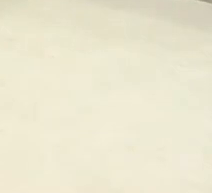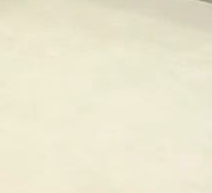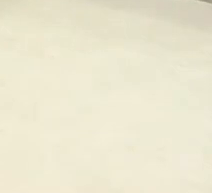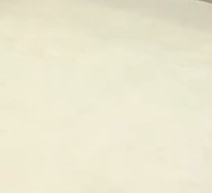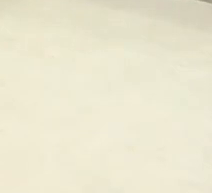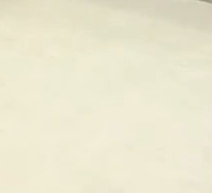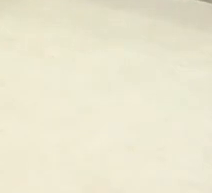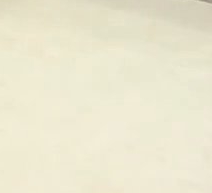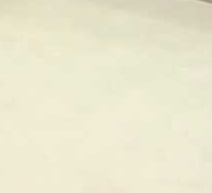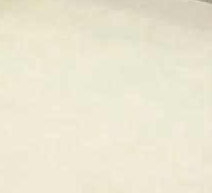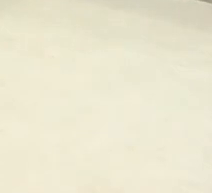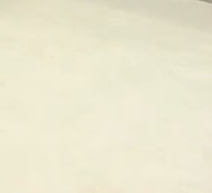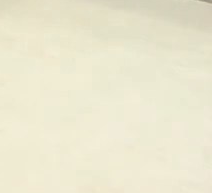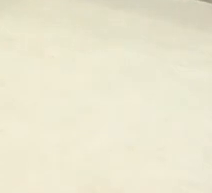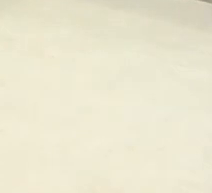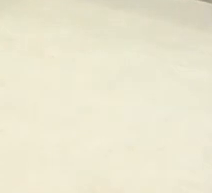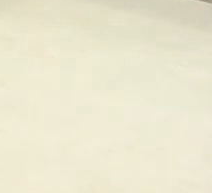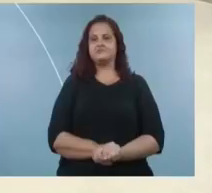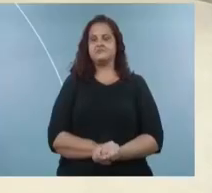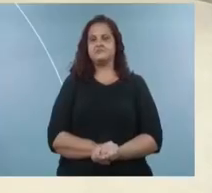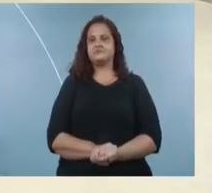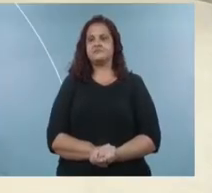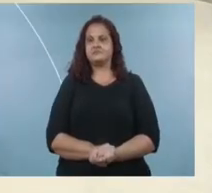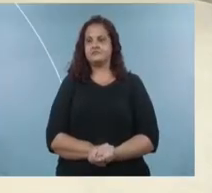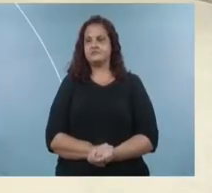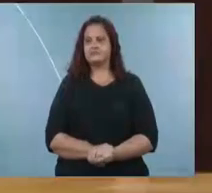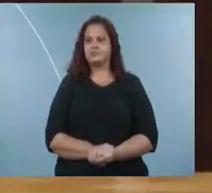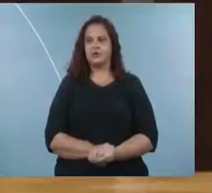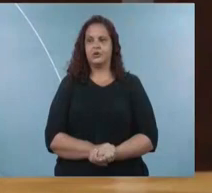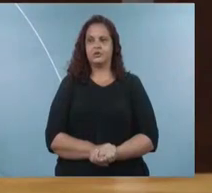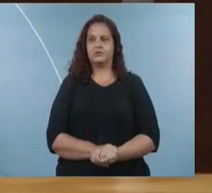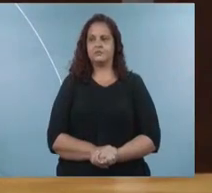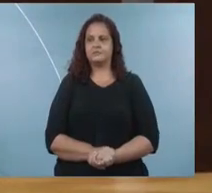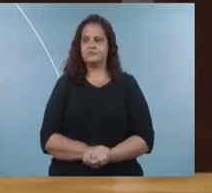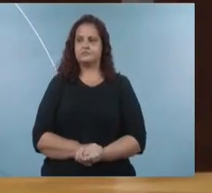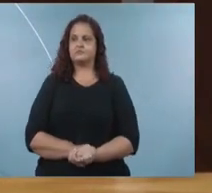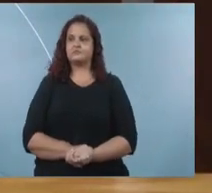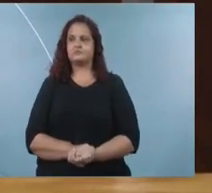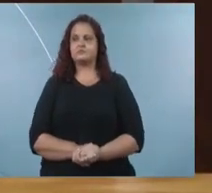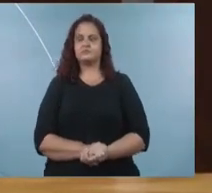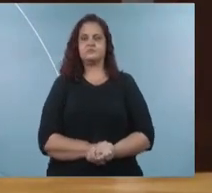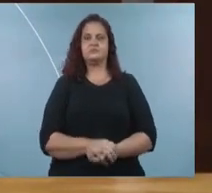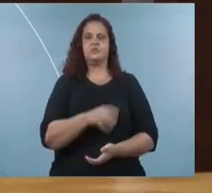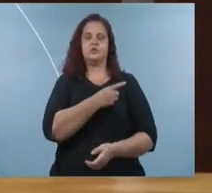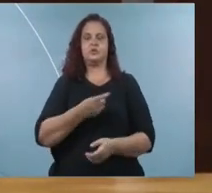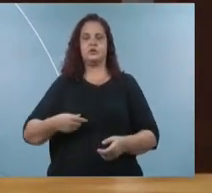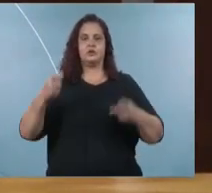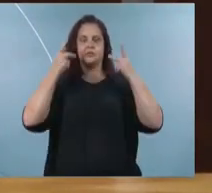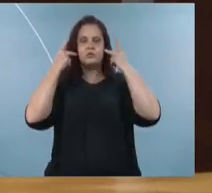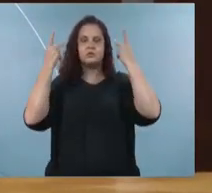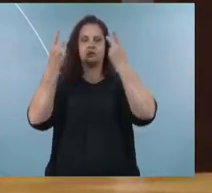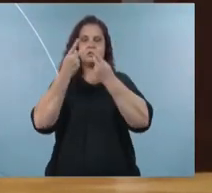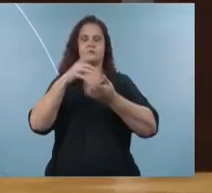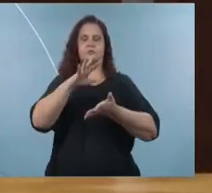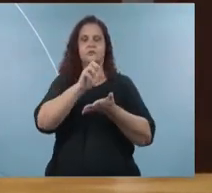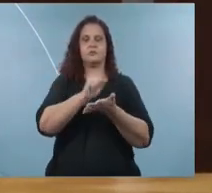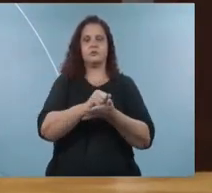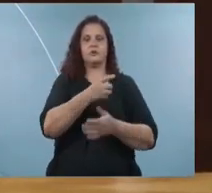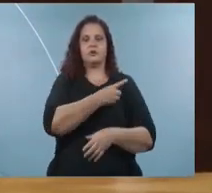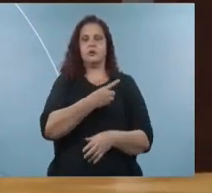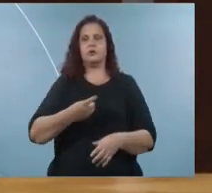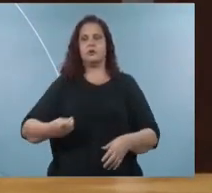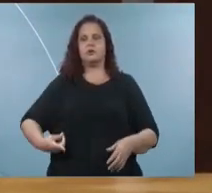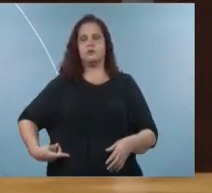registrar a presença dela, registrar a presença do deputado Hermano Moraes, registrar a presença do